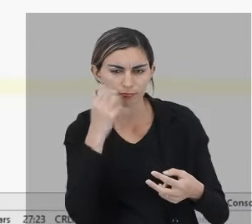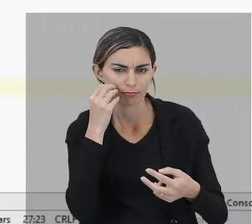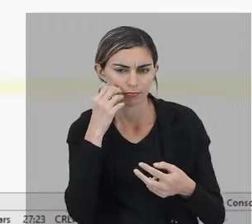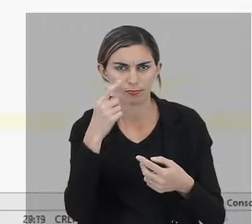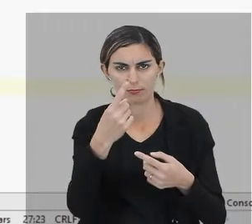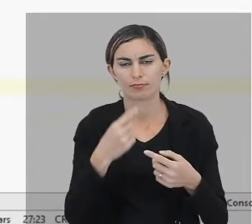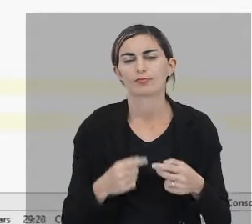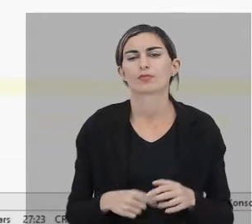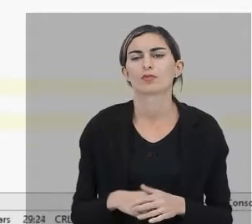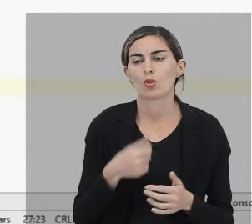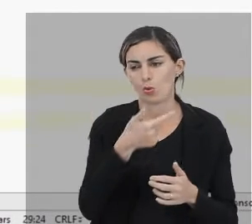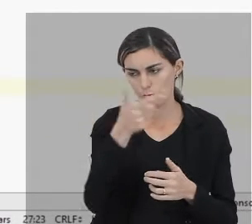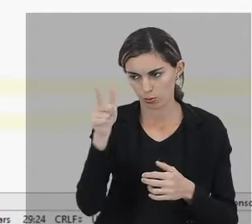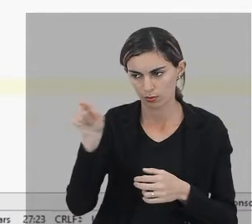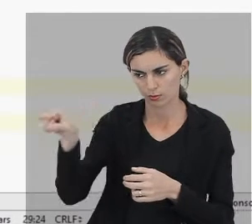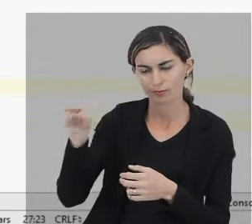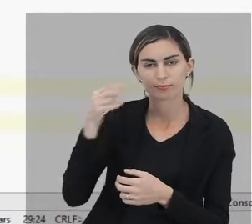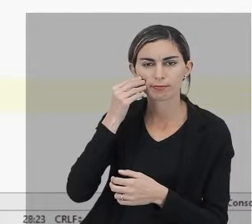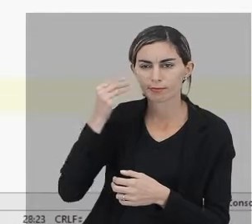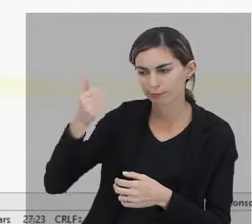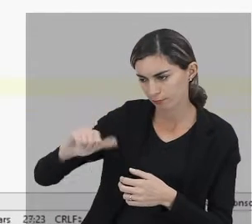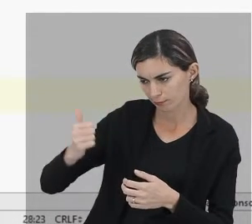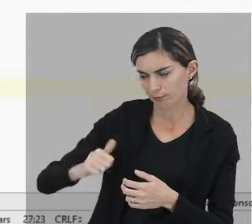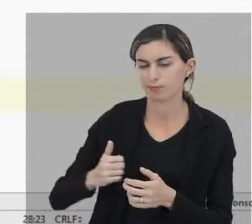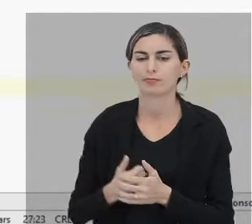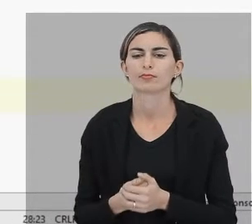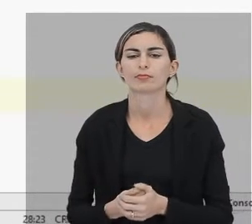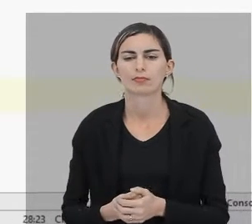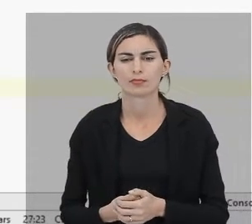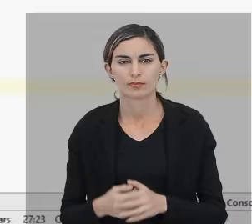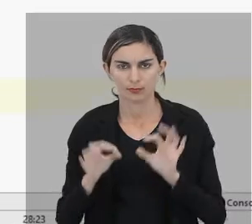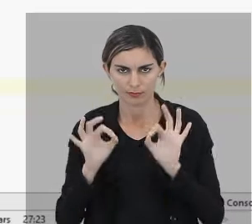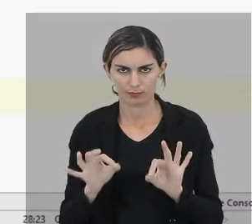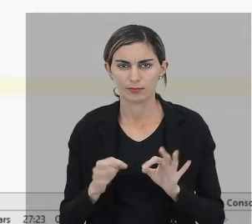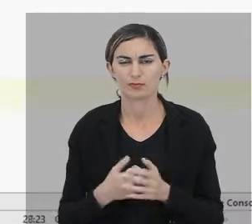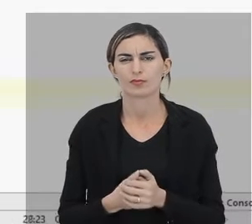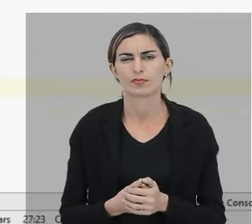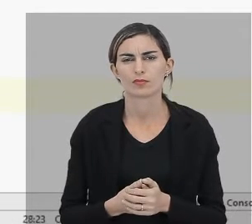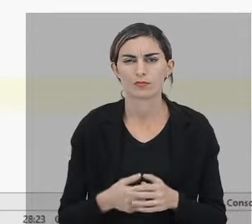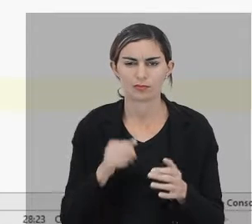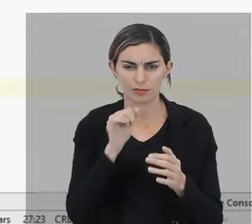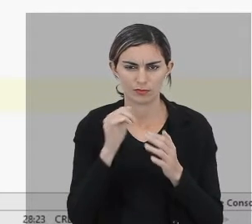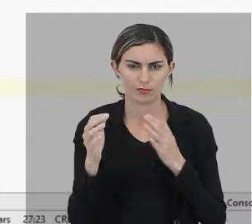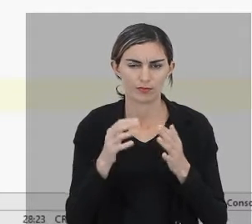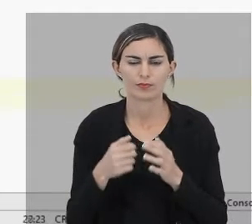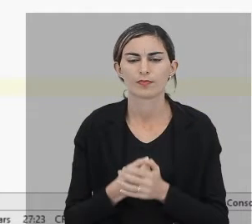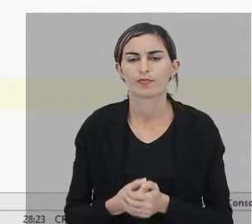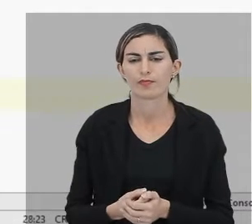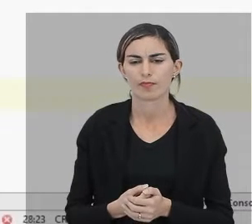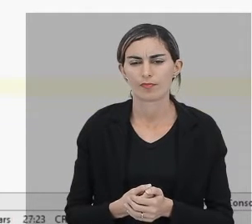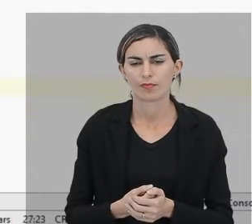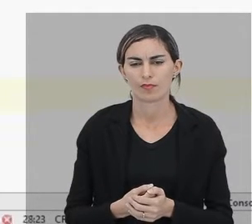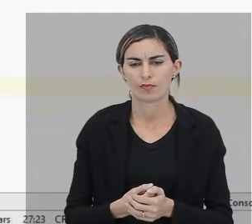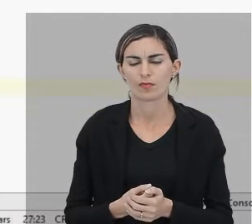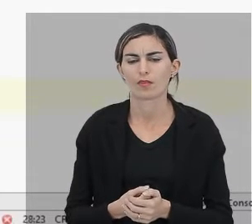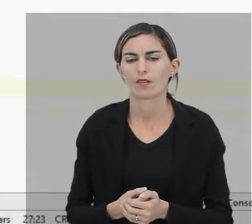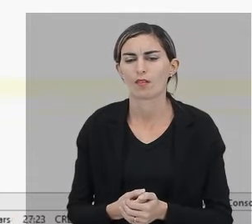teste aqui e faz um outro teste aqui. Certo? Vamos rodar e ver o que vai